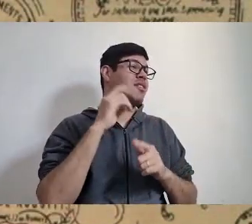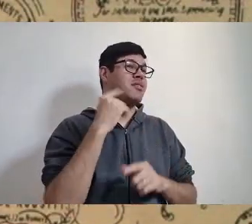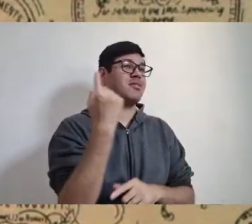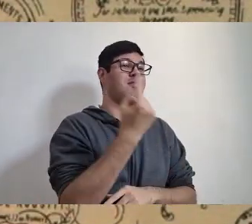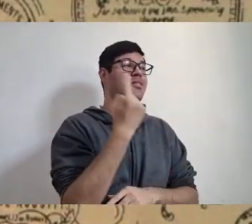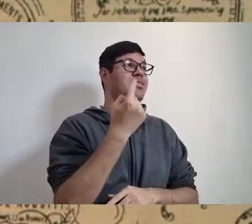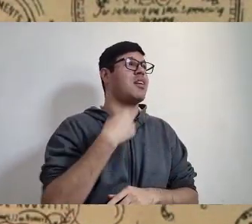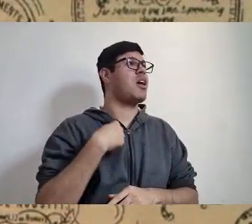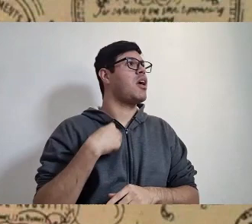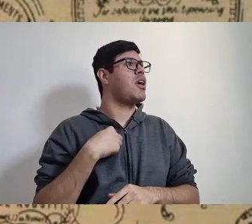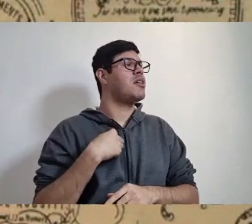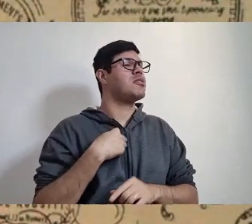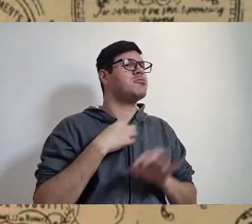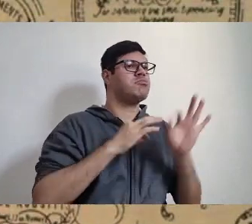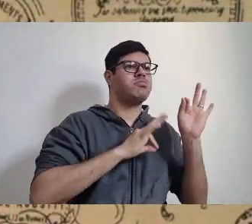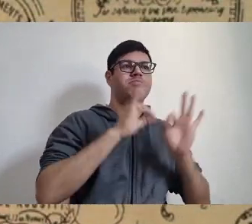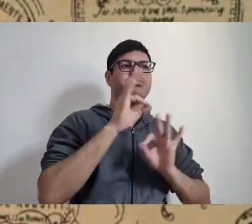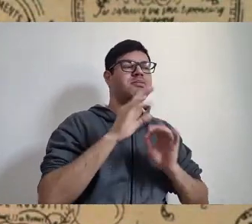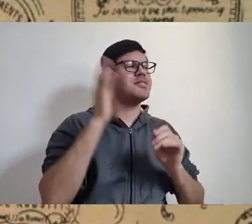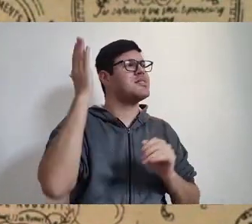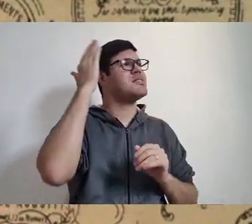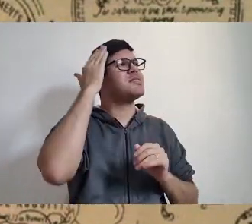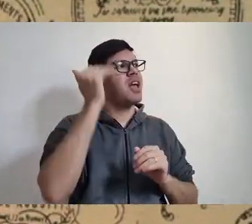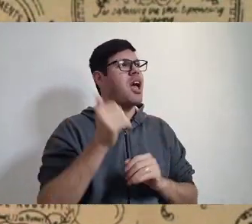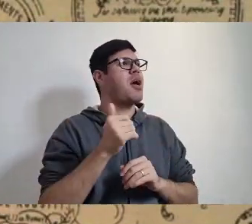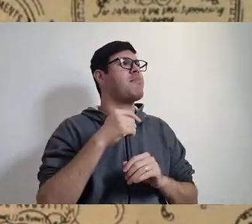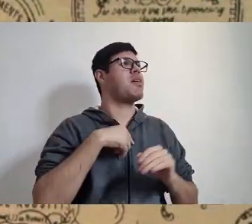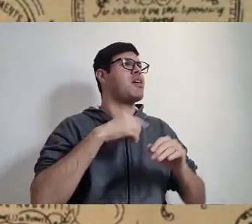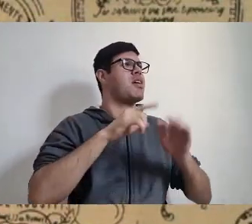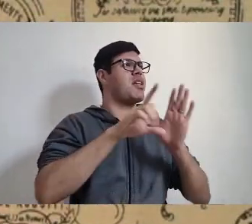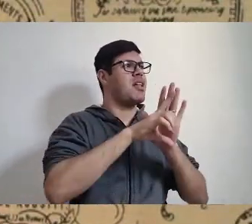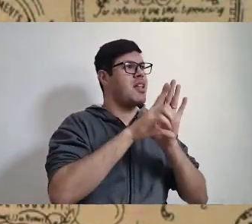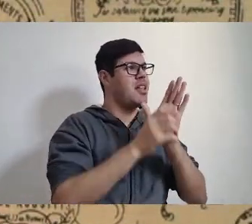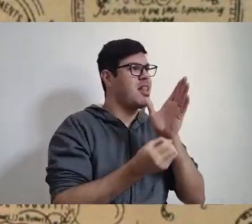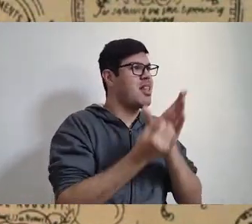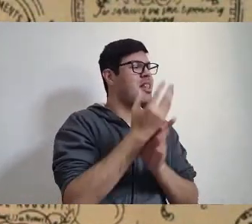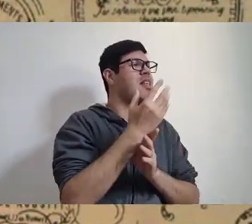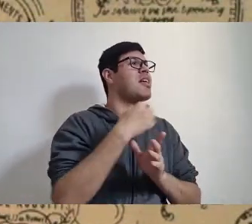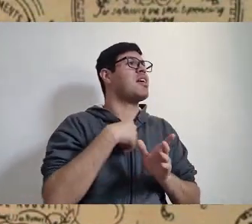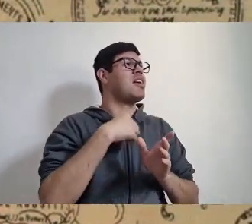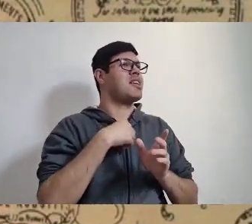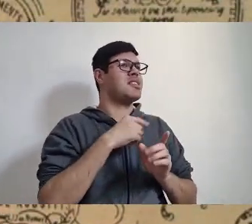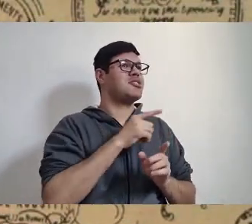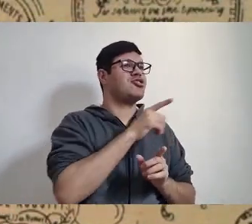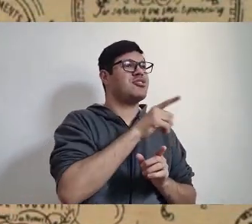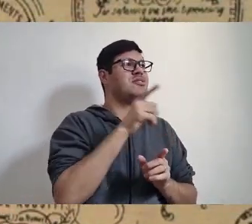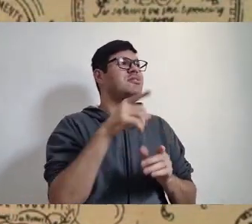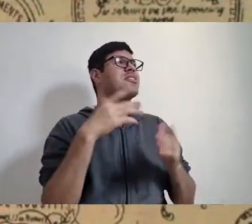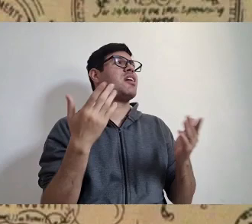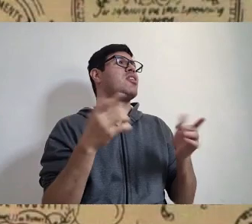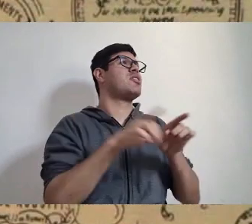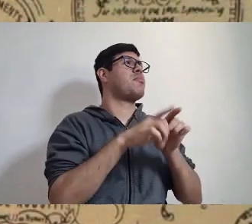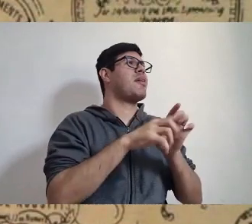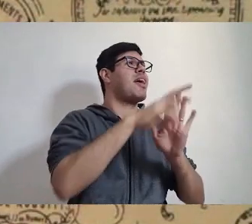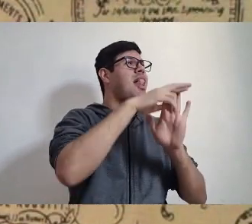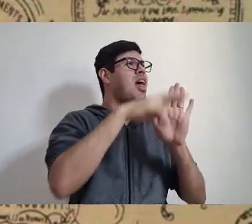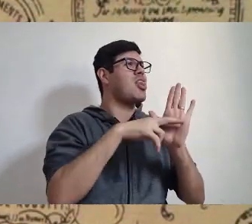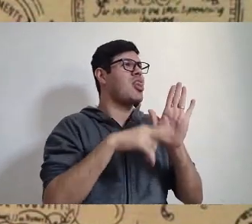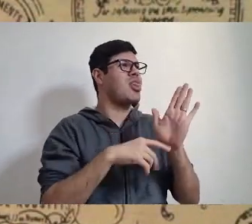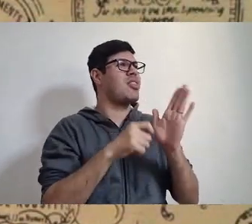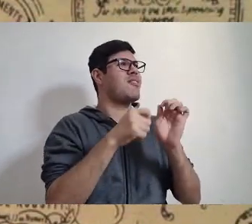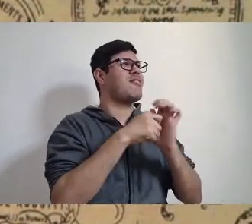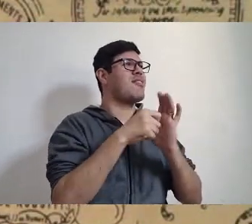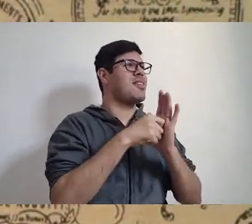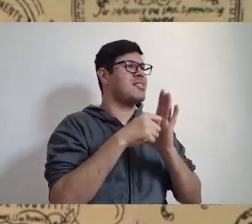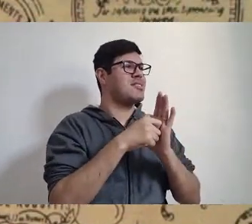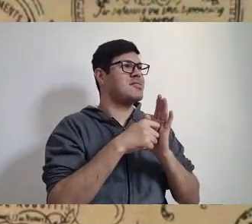sei fazer todo o processo legislativo. Então, eu sei fazer lei, eu sei fazer indicação, eu sei fazer relatórios, de tudo que você imaginar, eu